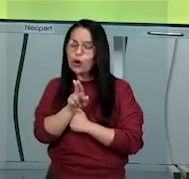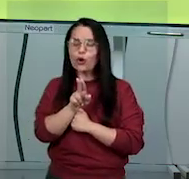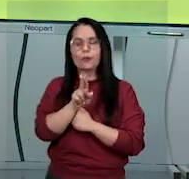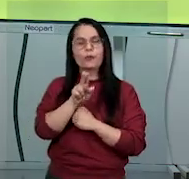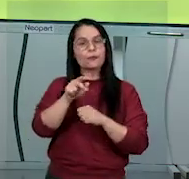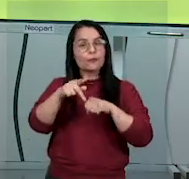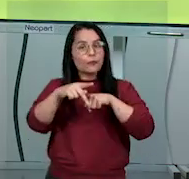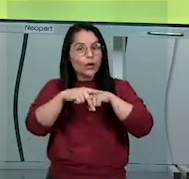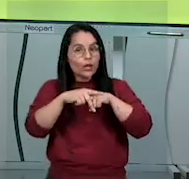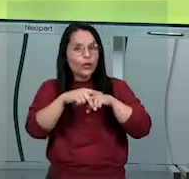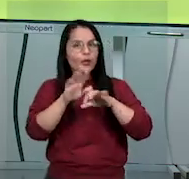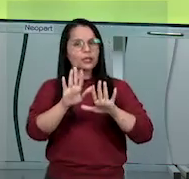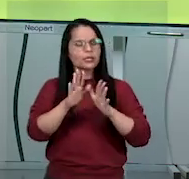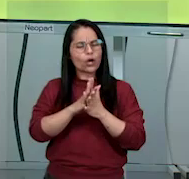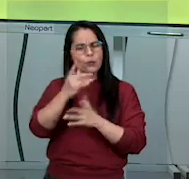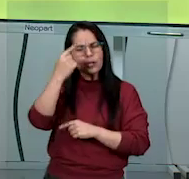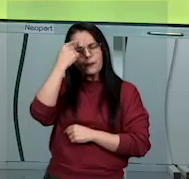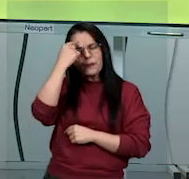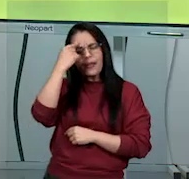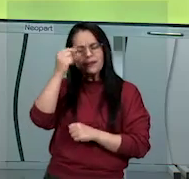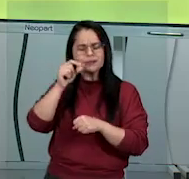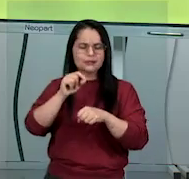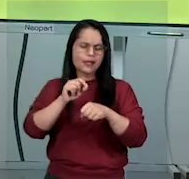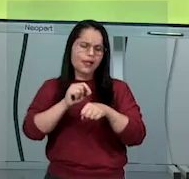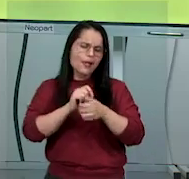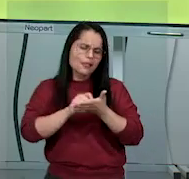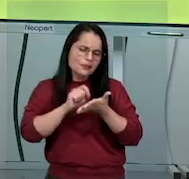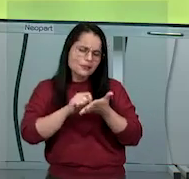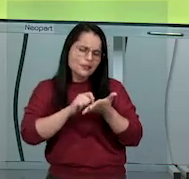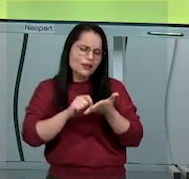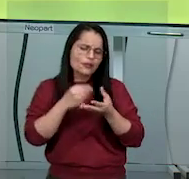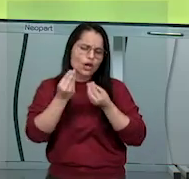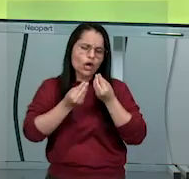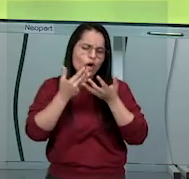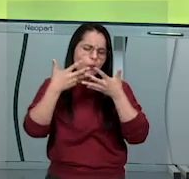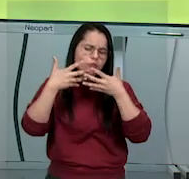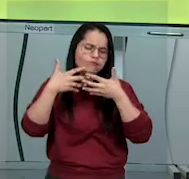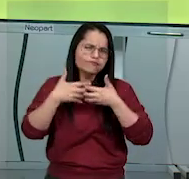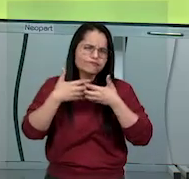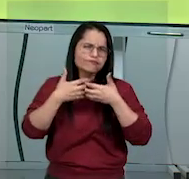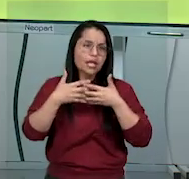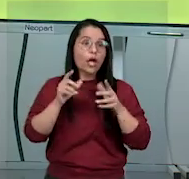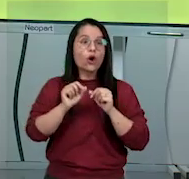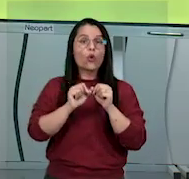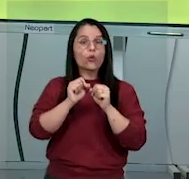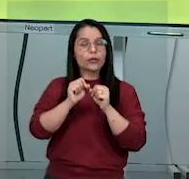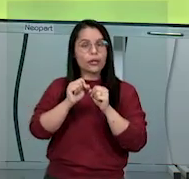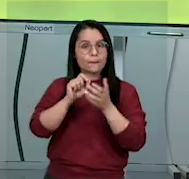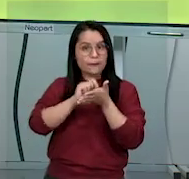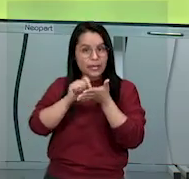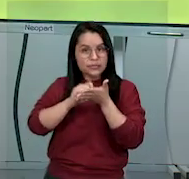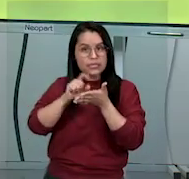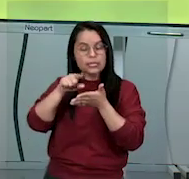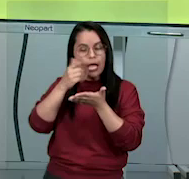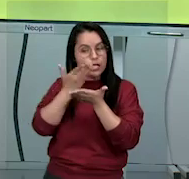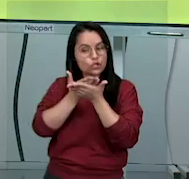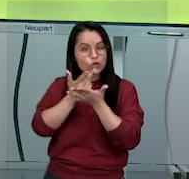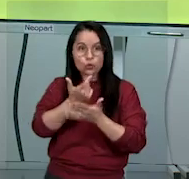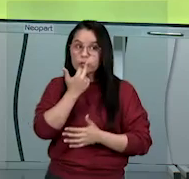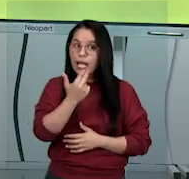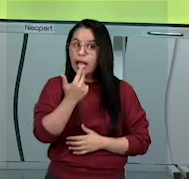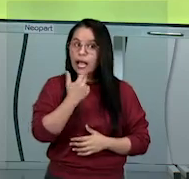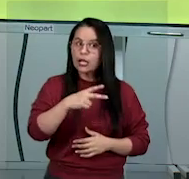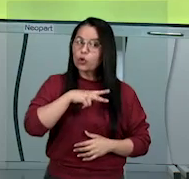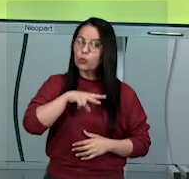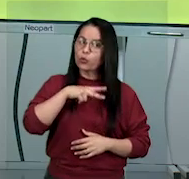escrever? Por que a gente pensa tanto na hora de escrever? A escrita é um estudo da nossa língua. Então, a